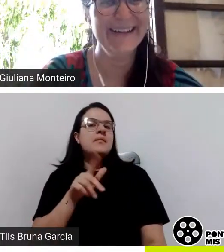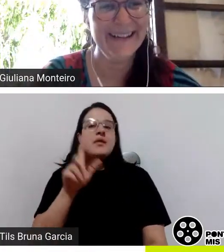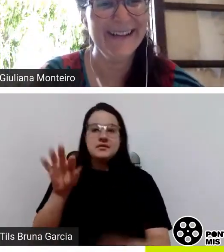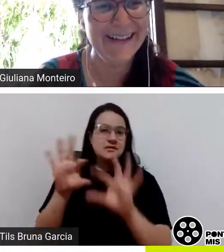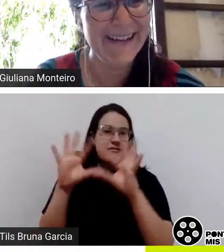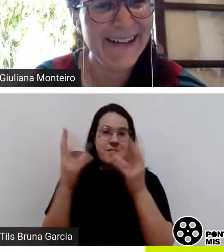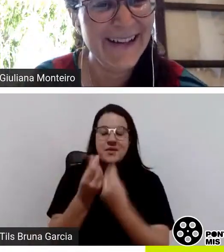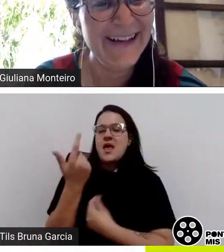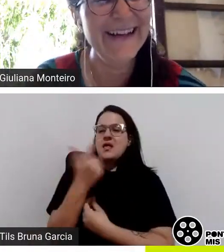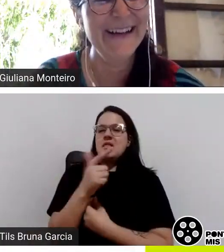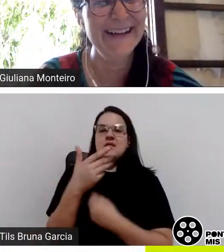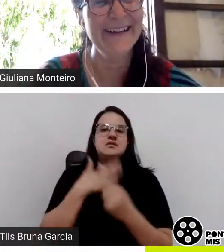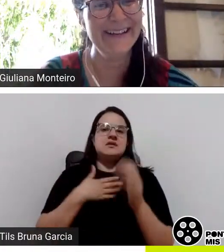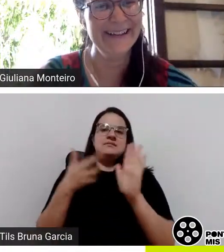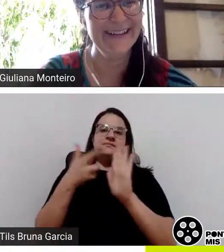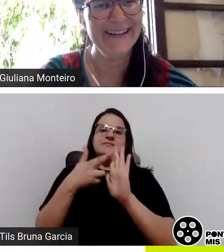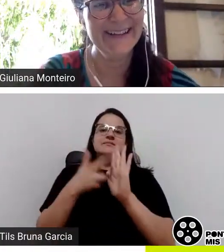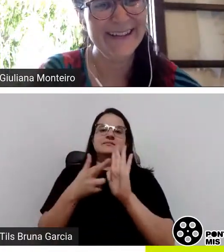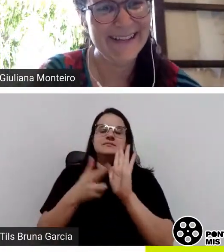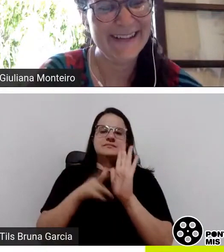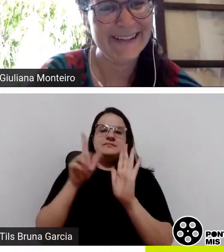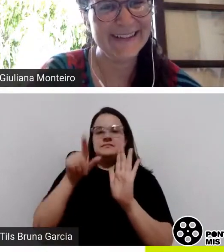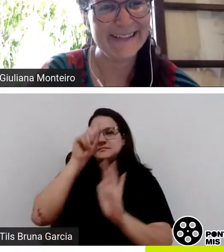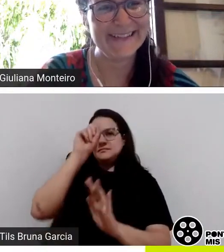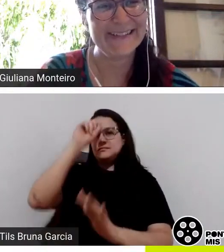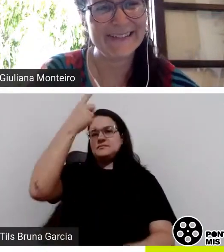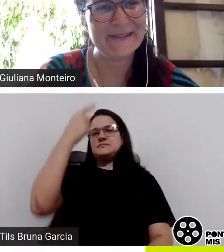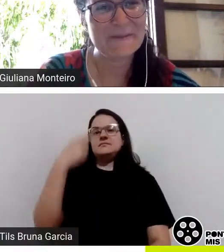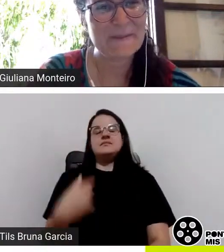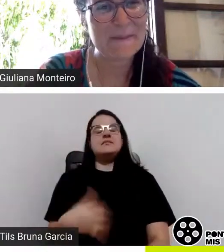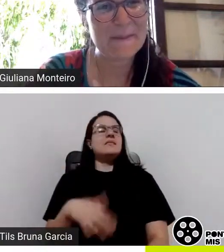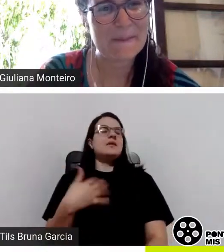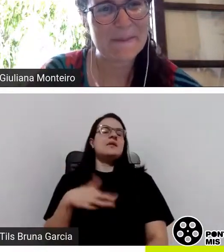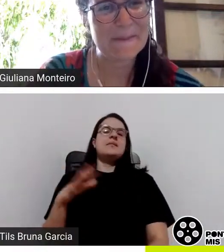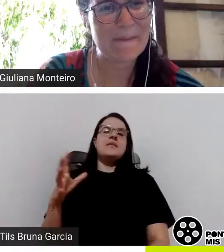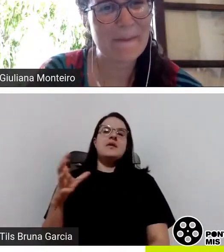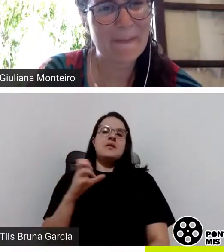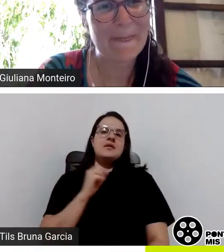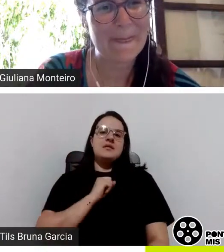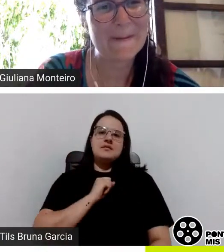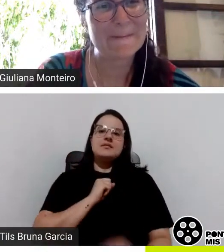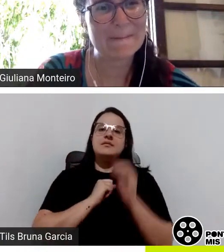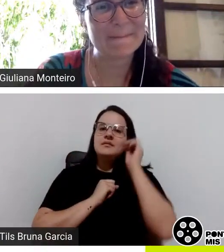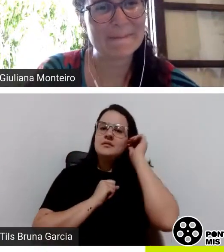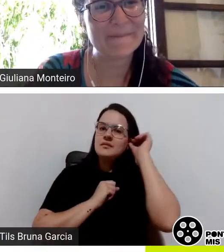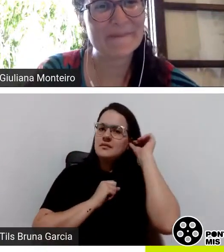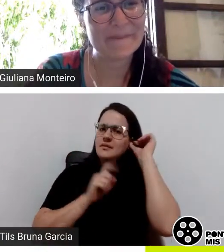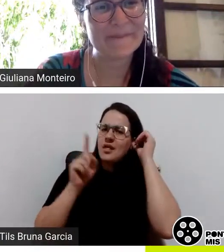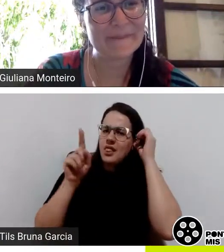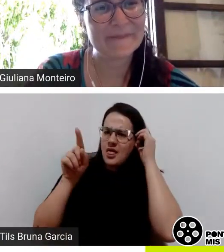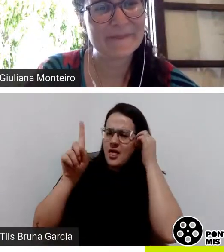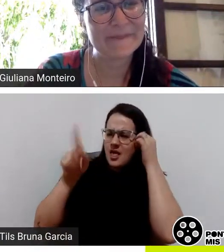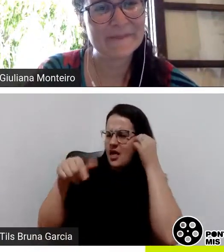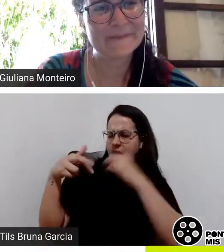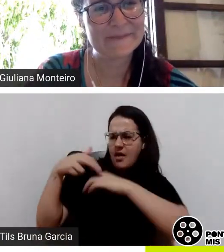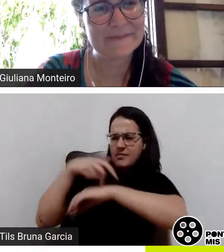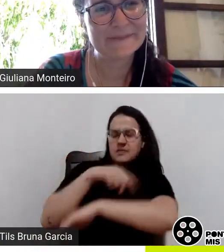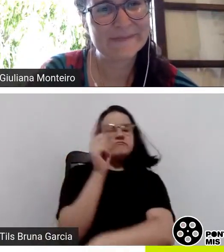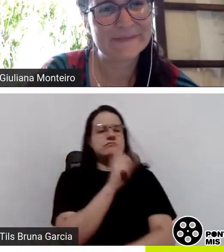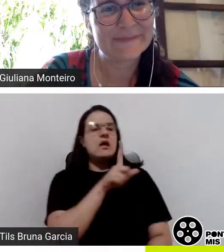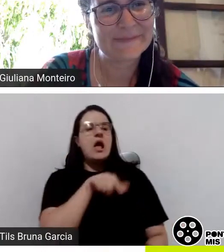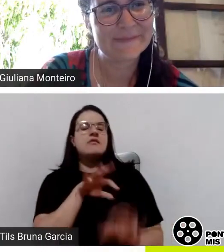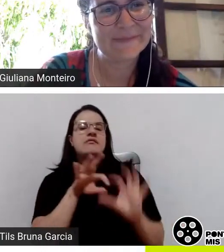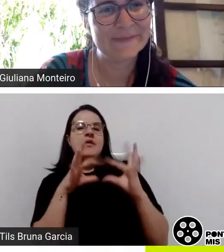tinha no meu roteiro, foi improviso da Nanda. Eu, gente, não, ela é de família, é minha irmã. O de família é improviso dela. E um outro